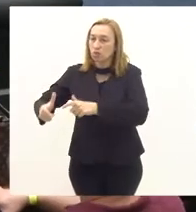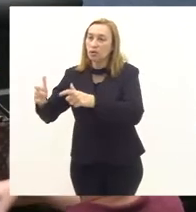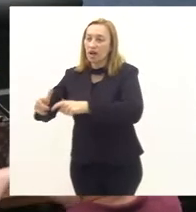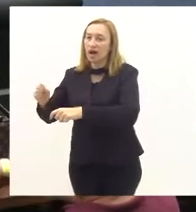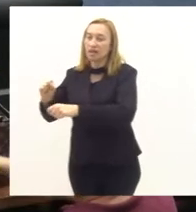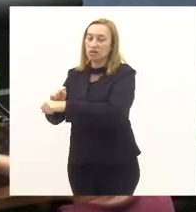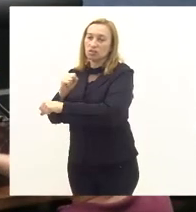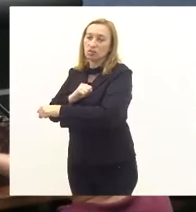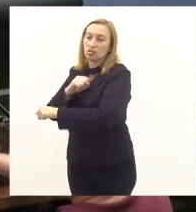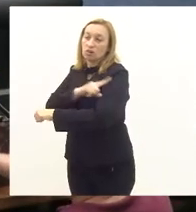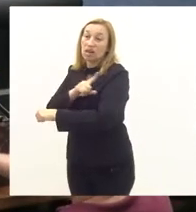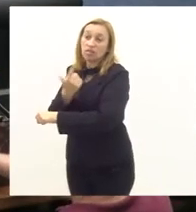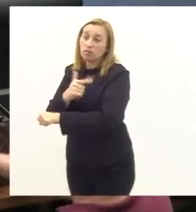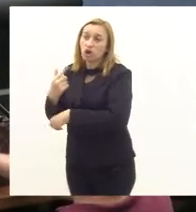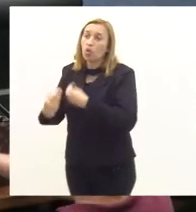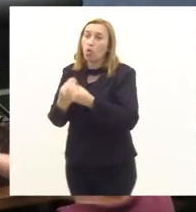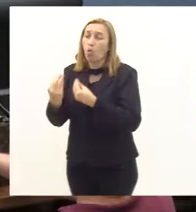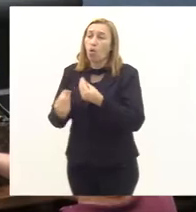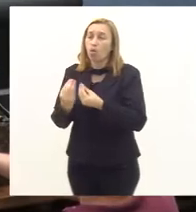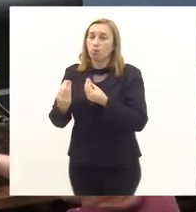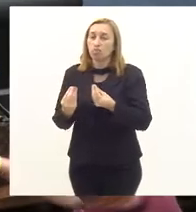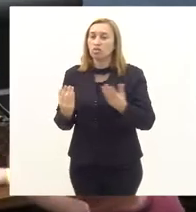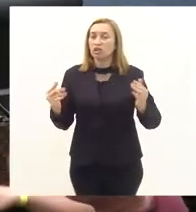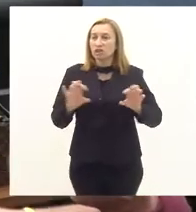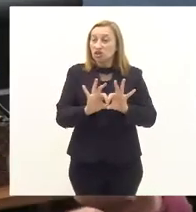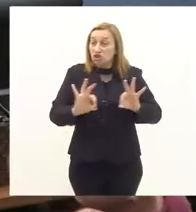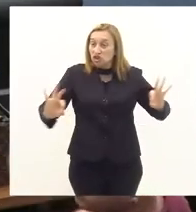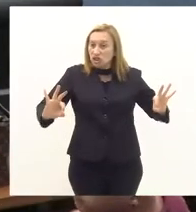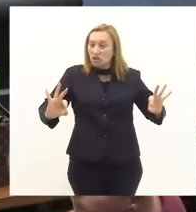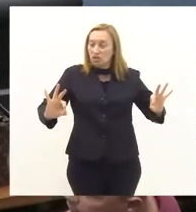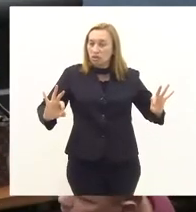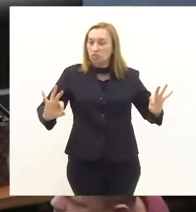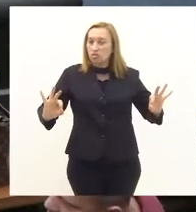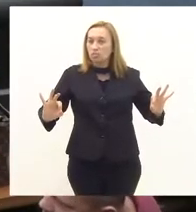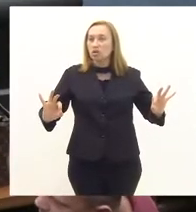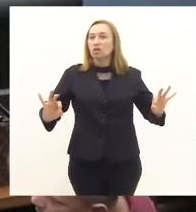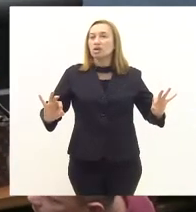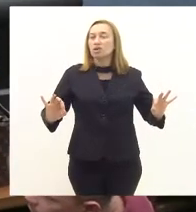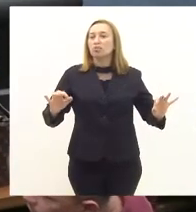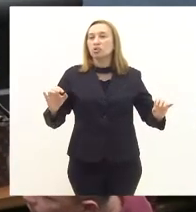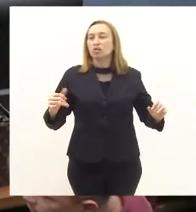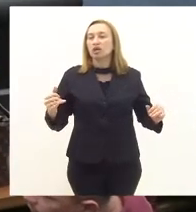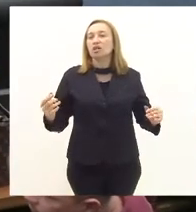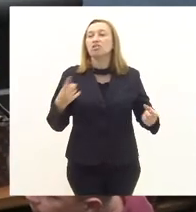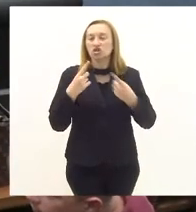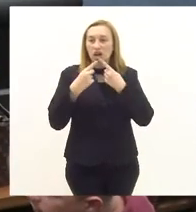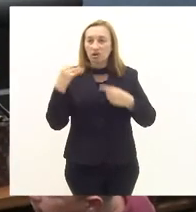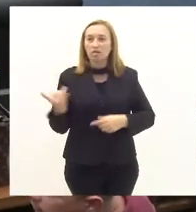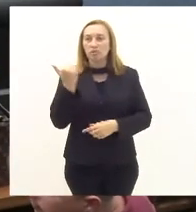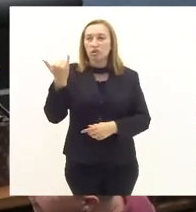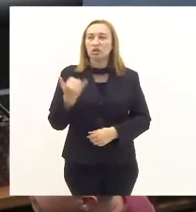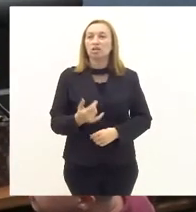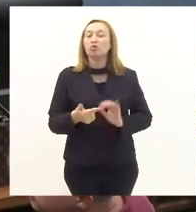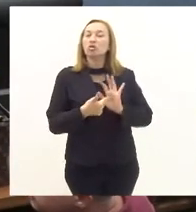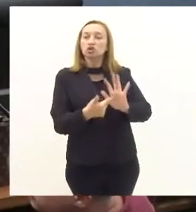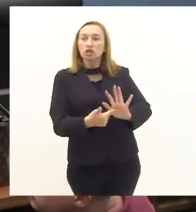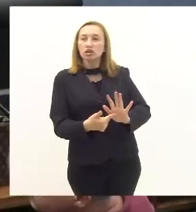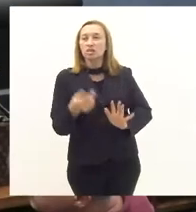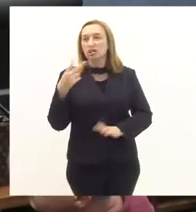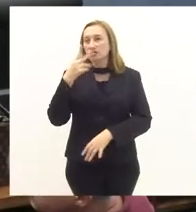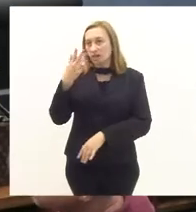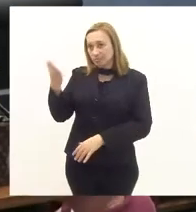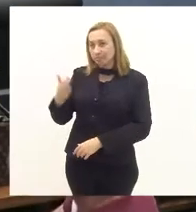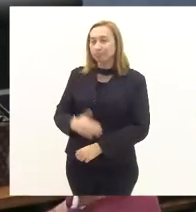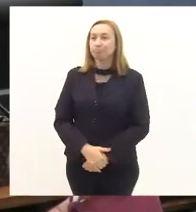avançar em alguns pontos, o que mostra que o diálogo sempre é importante. Então, ouçamos, Marcelo, o que você tem a nos dizer.